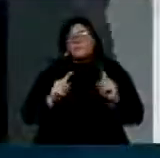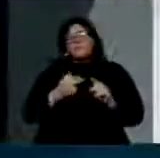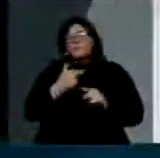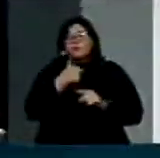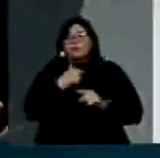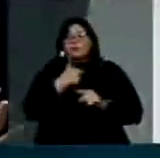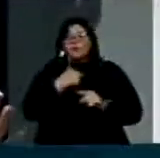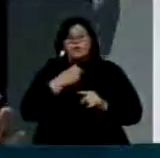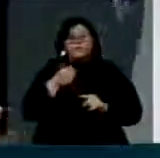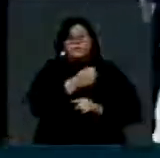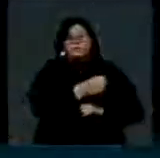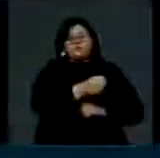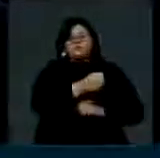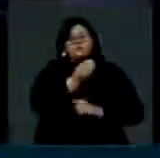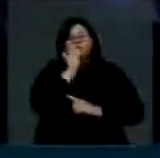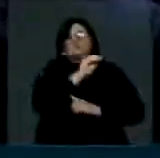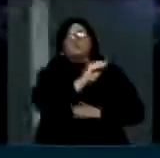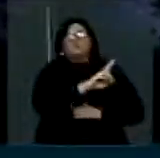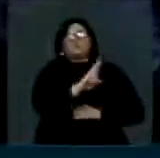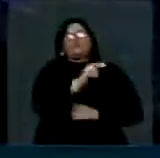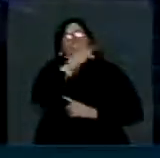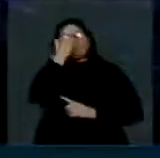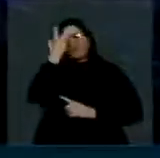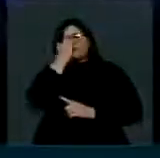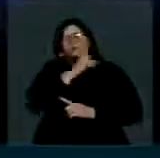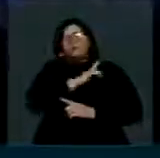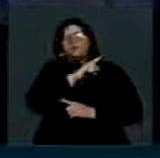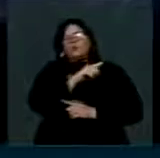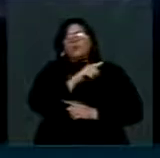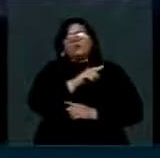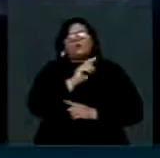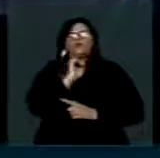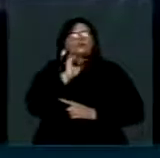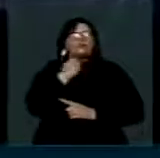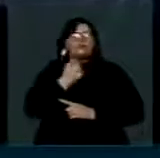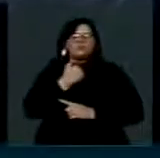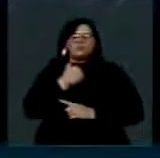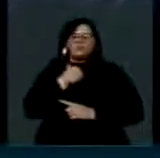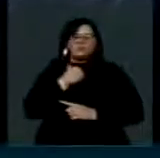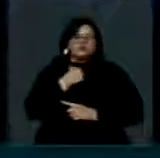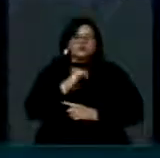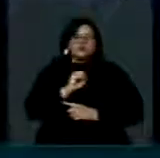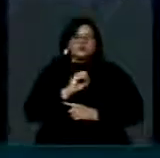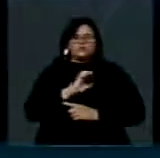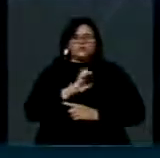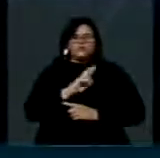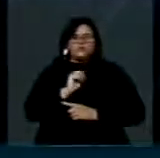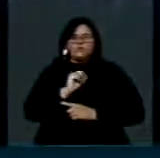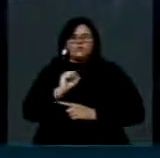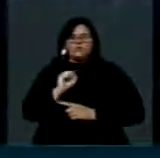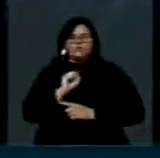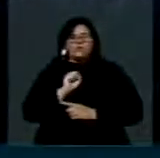poderia, poderiam, no caso, inscreverem no cadastro do Serasa,